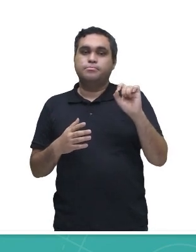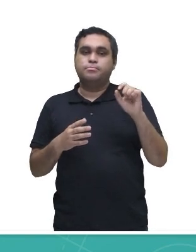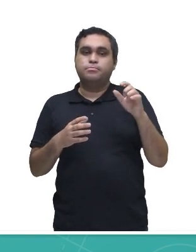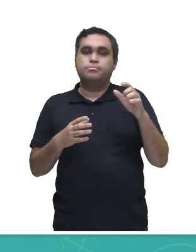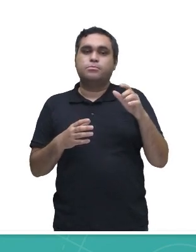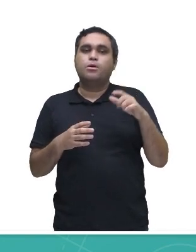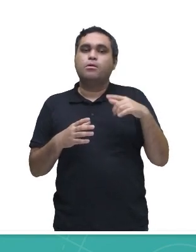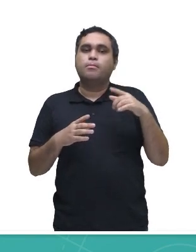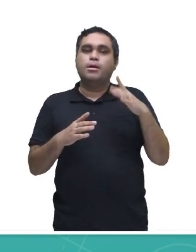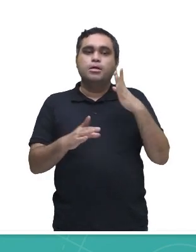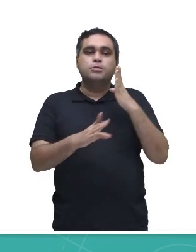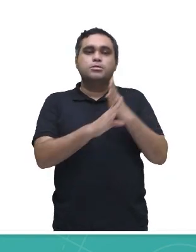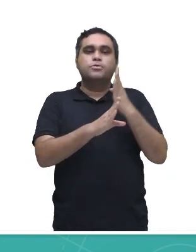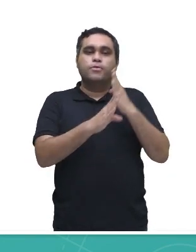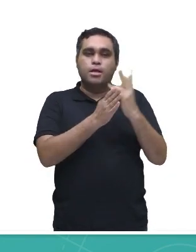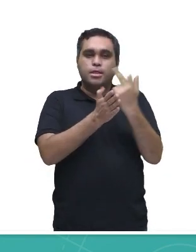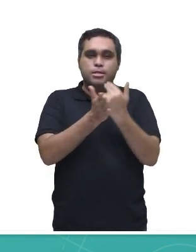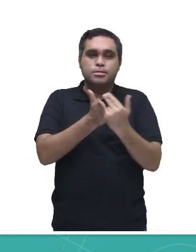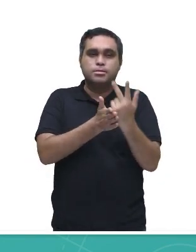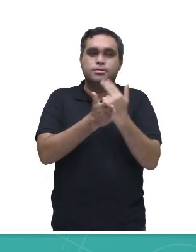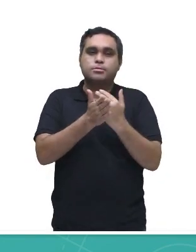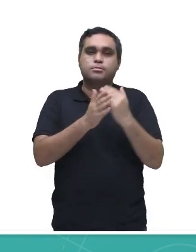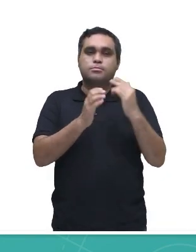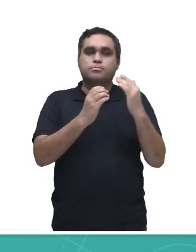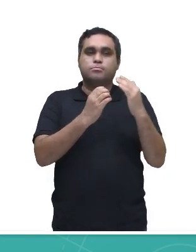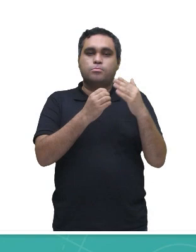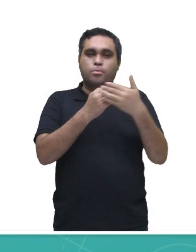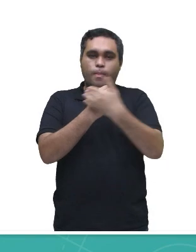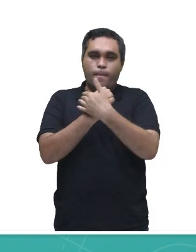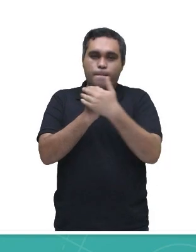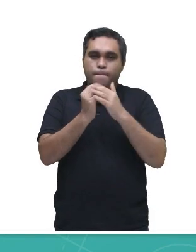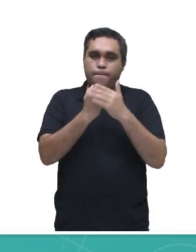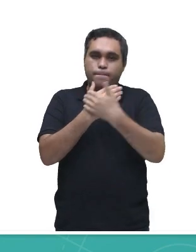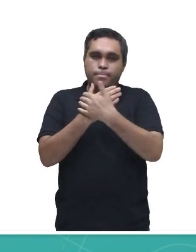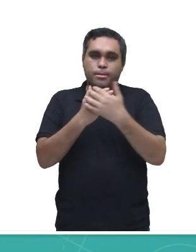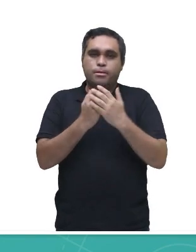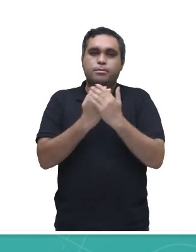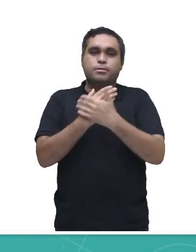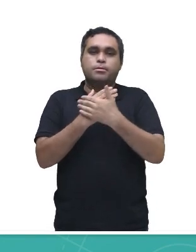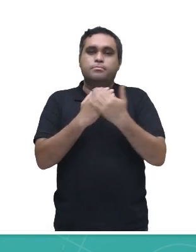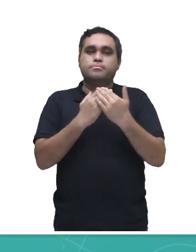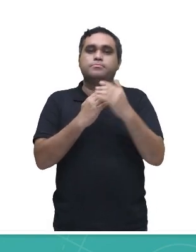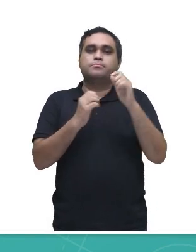identificar parede celular e plastos. E a gente viu que a célula